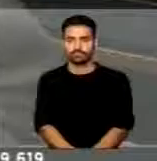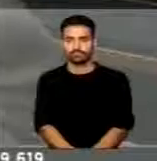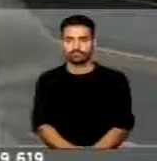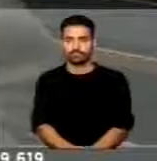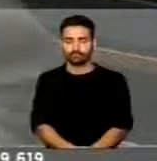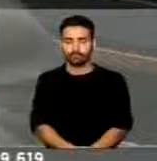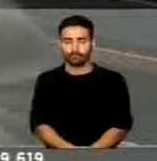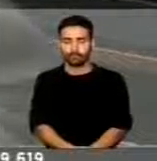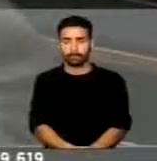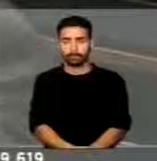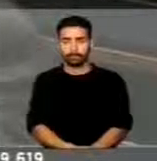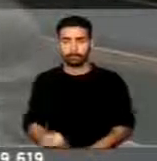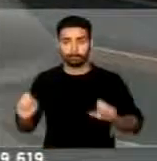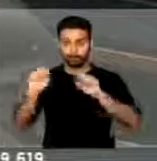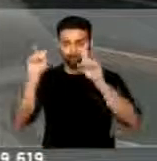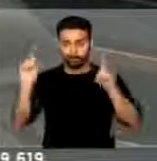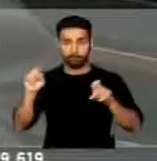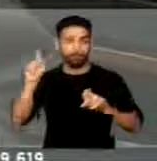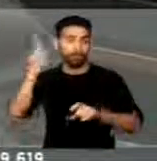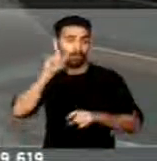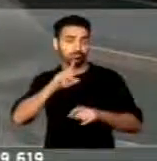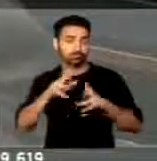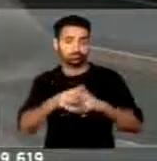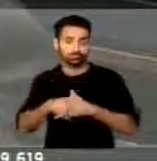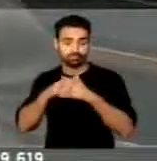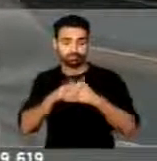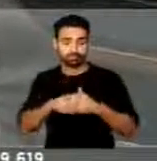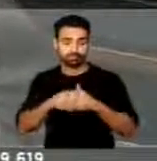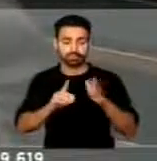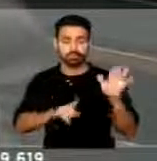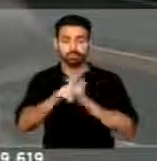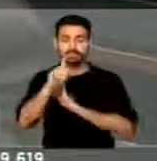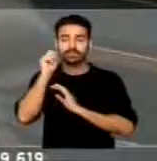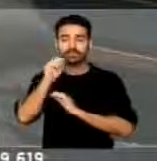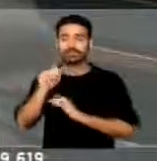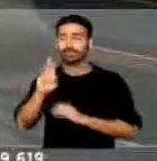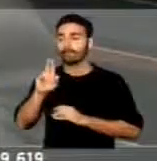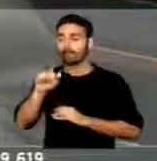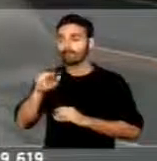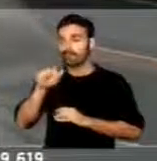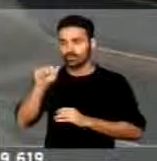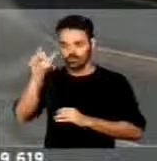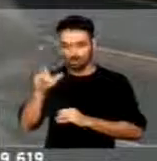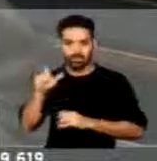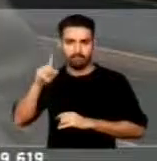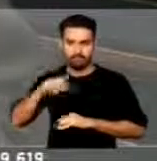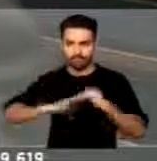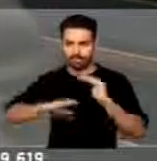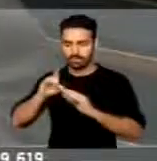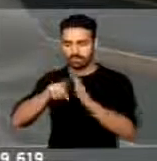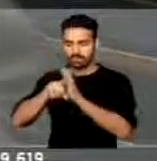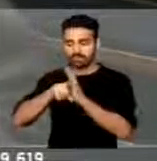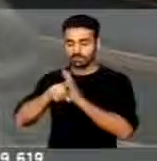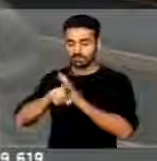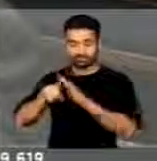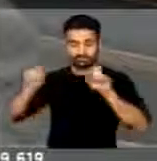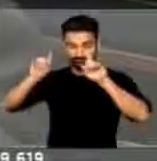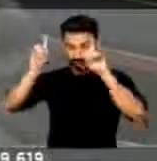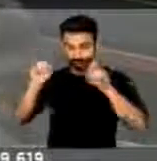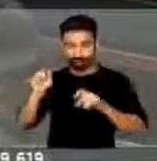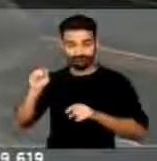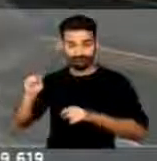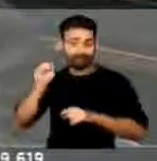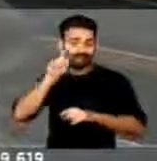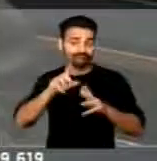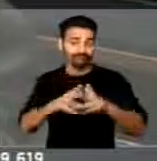Será que lá nos Estados Unidos, não sei, perguntaria a Bruna, que é a pesquisadora, mas se ela não souber, se os outros puderem responder, será que lá nos Estados Unidos